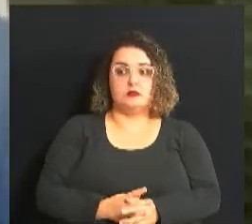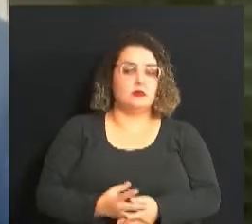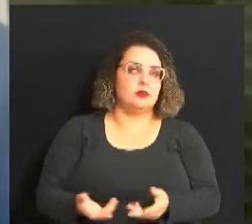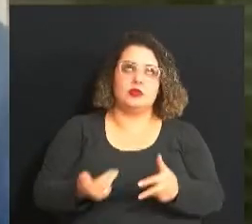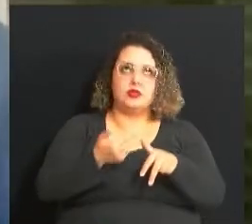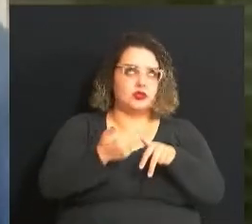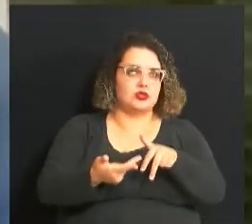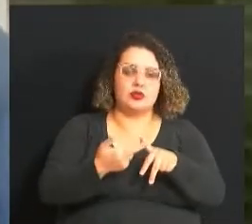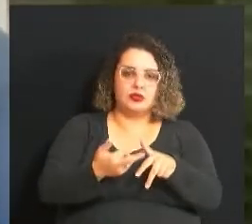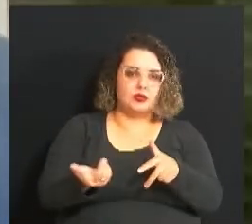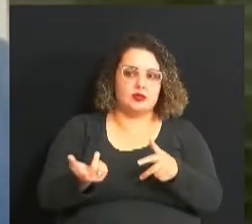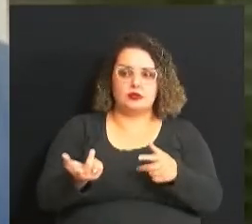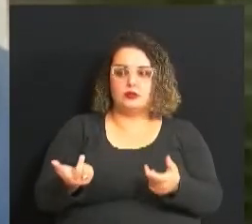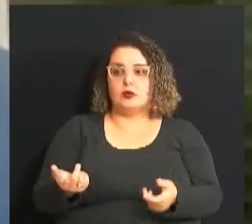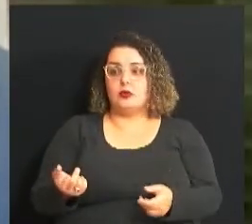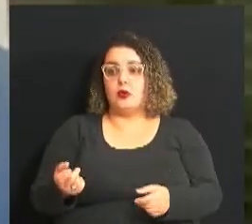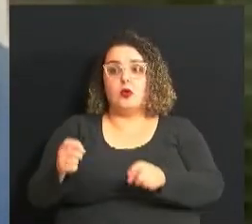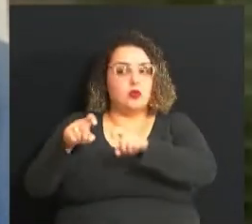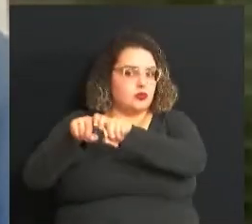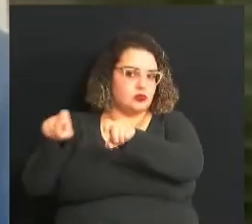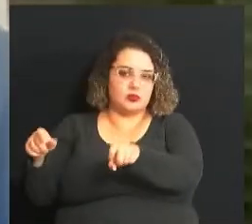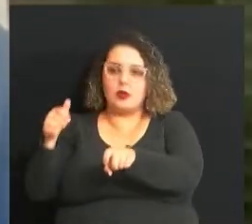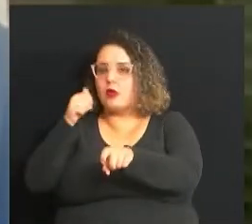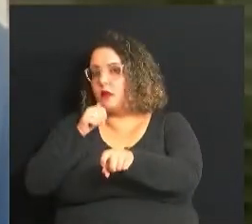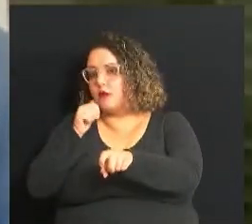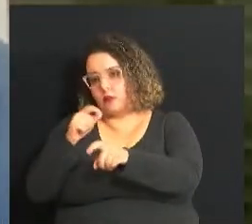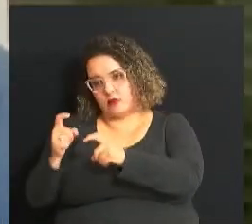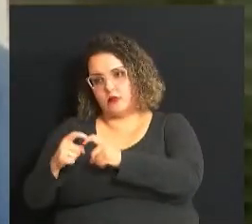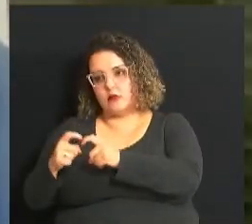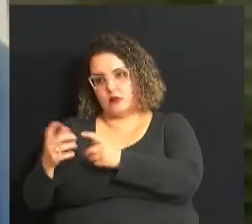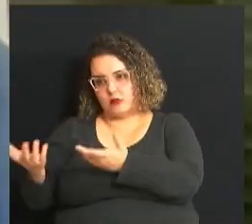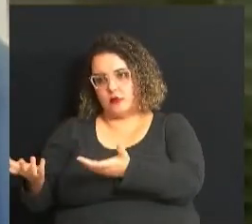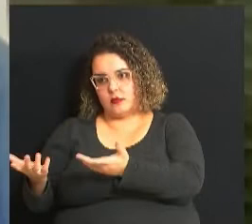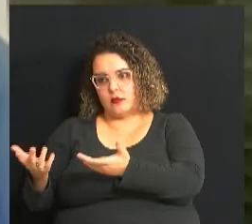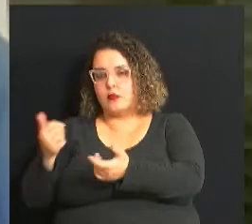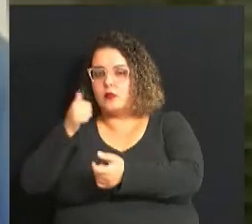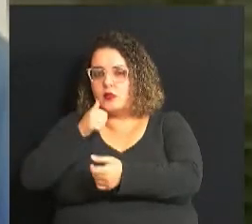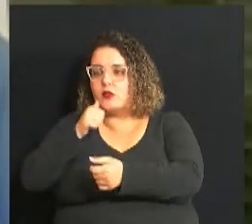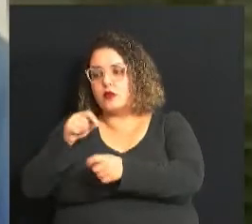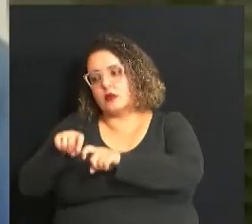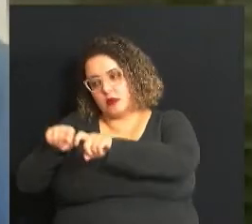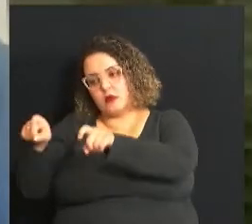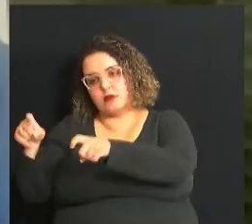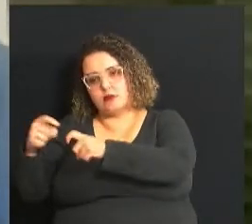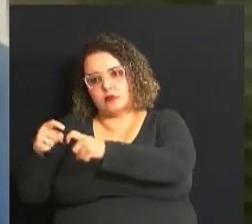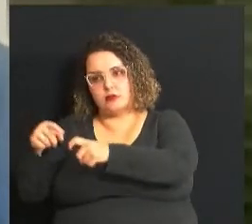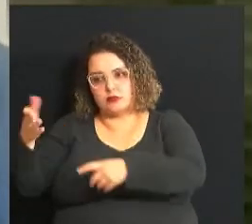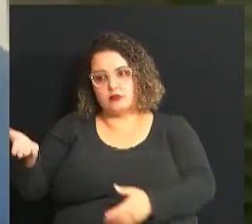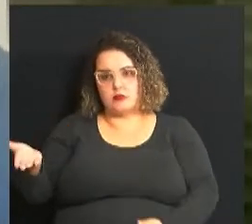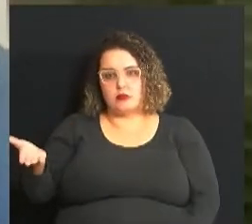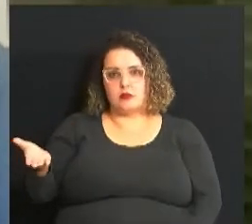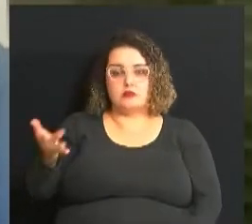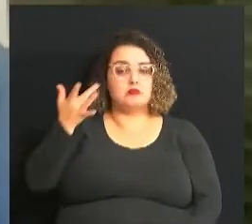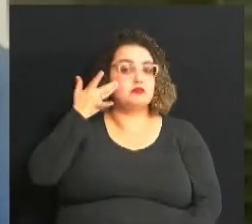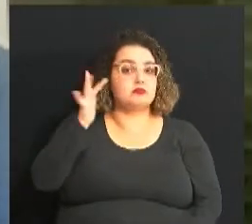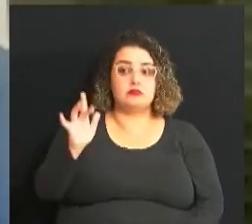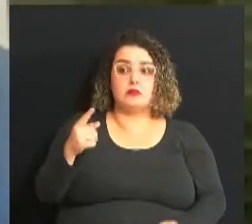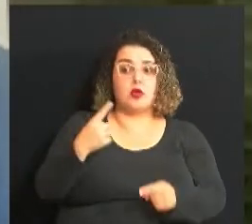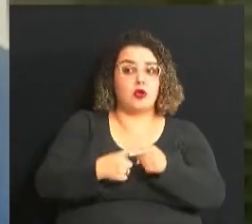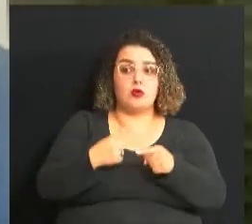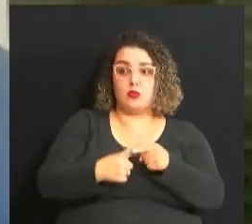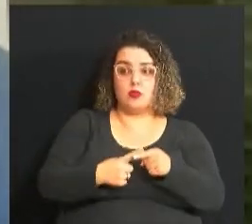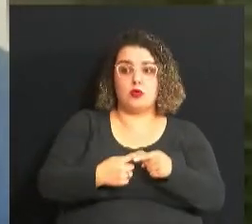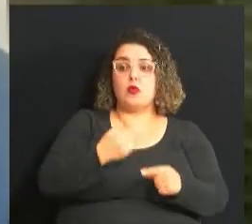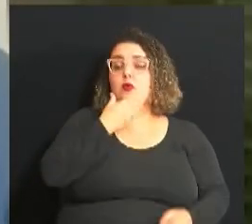O ginecologista é um médico da mulher, geralmente a mulher vai ao ginecologista. Eu não sei por que o homem não deva ir ao